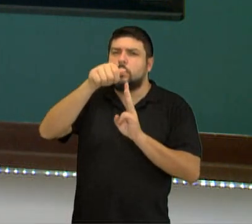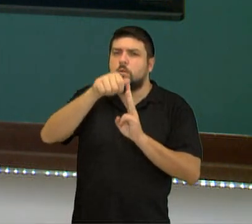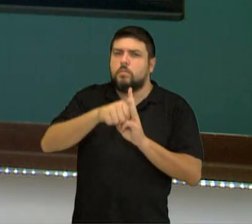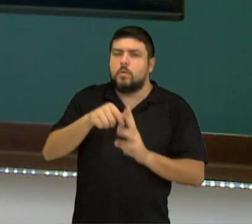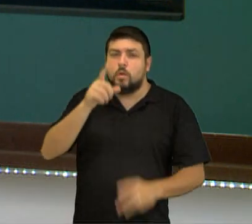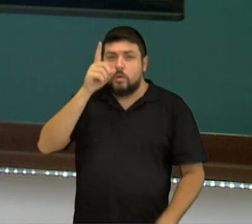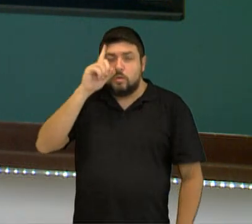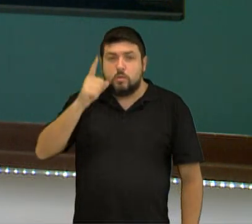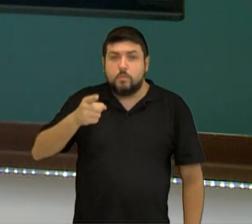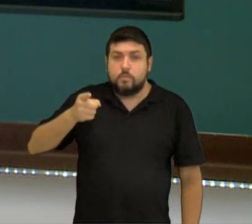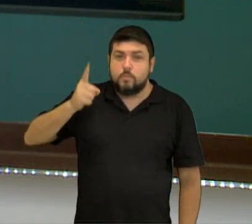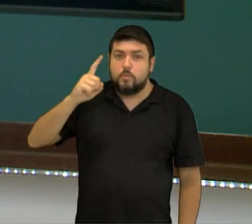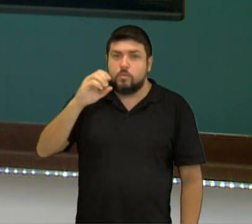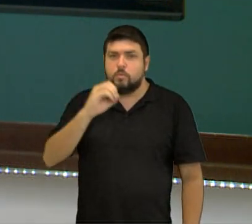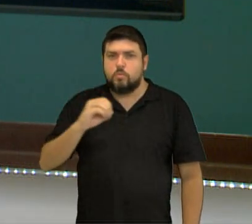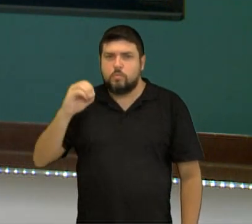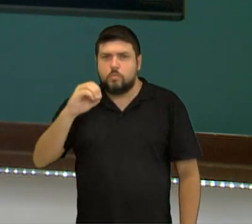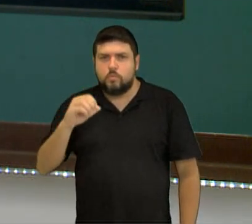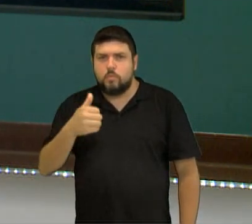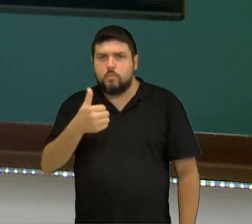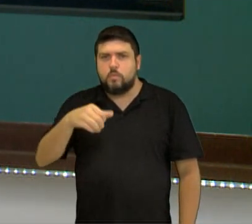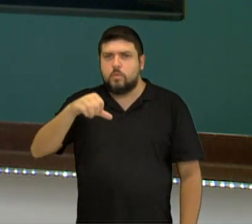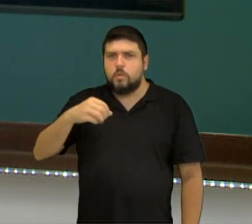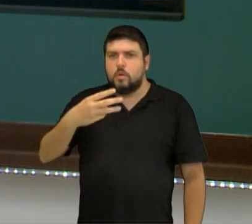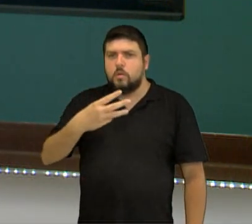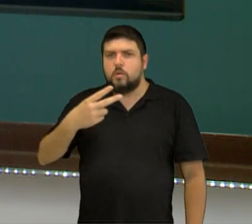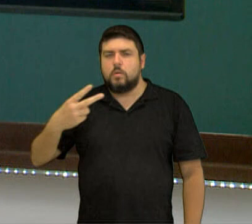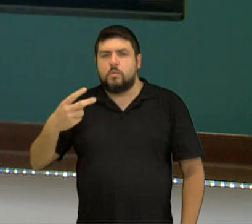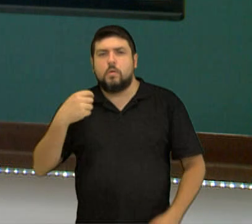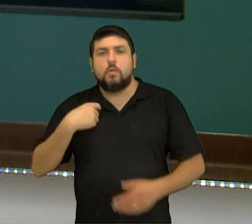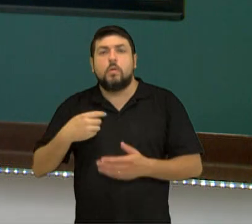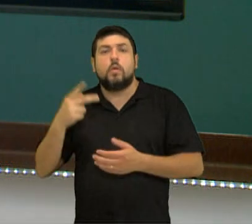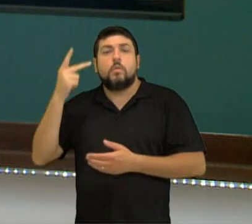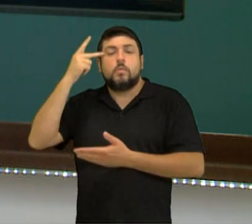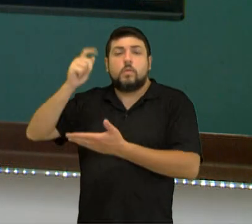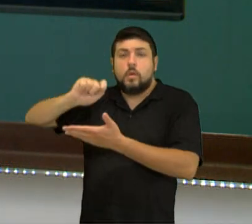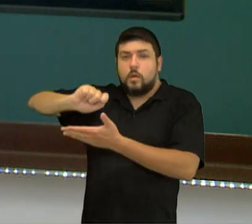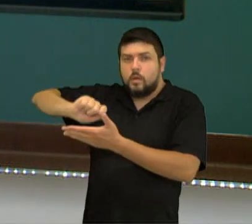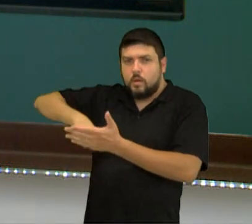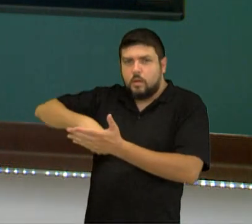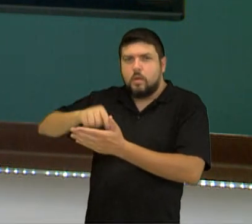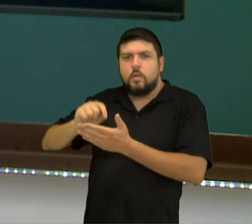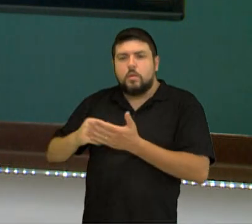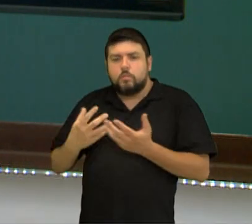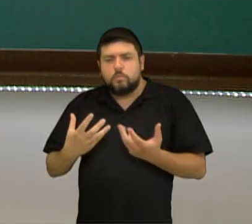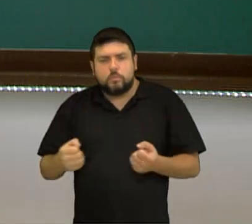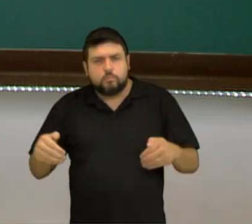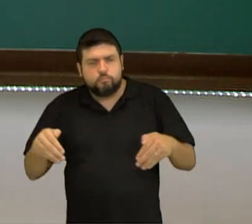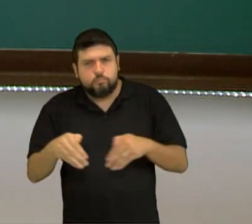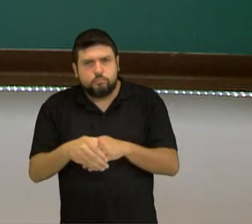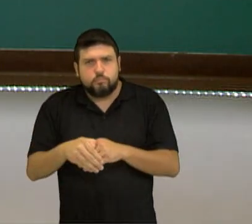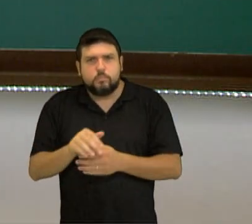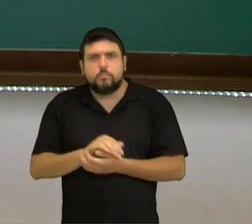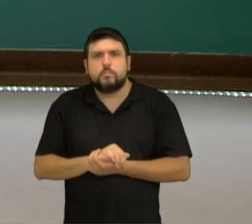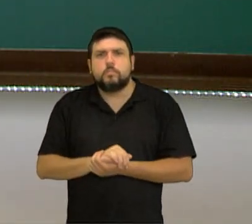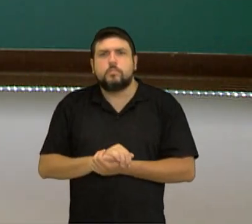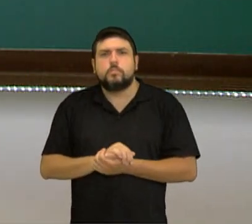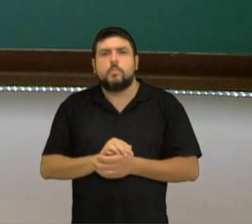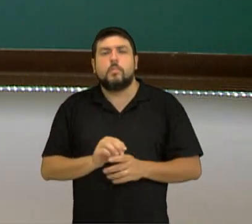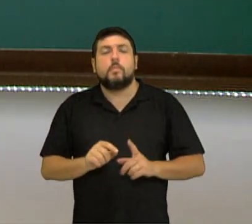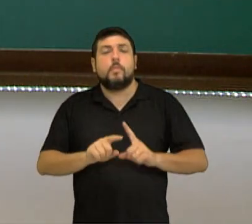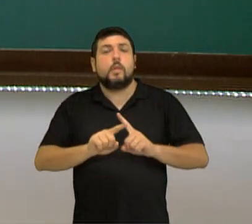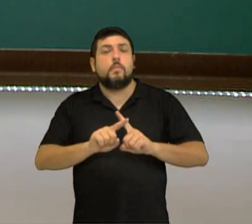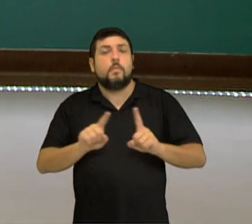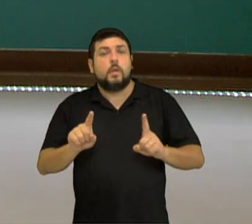de outubro de 1932, os paulistas assinaram a rendição. Porém, os